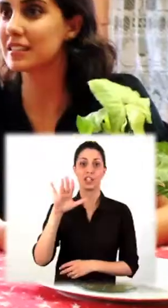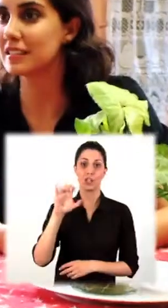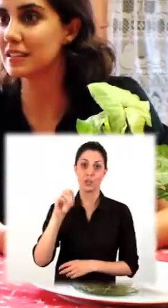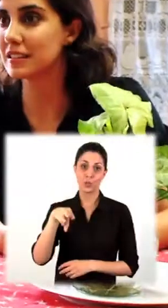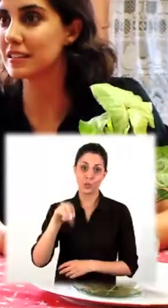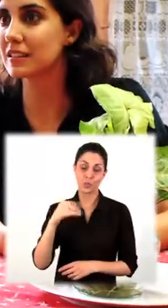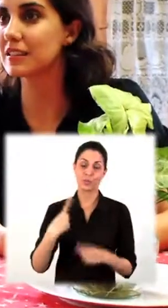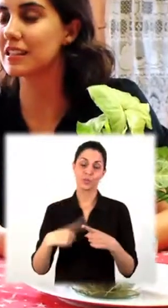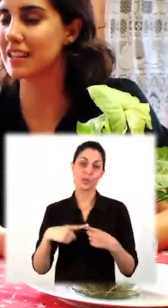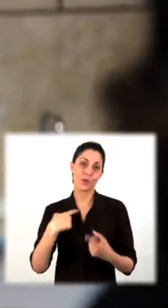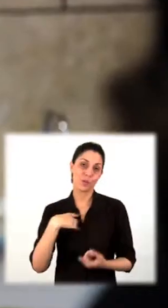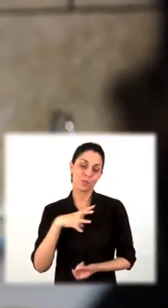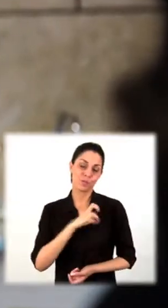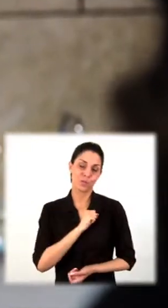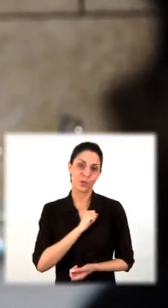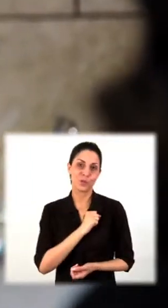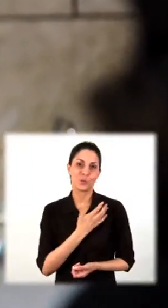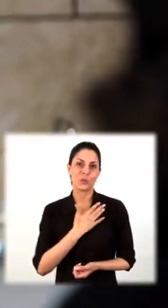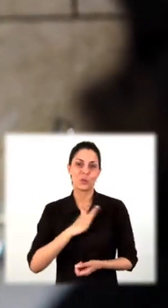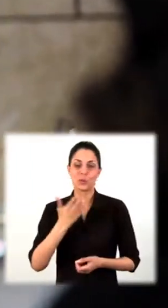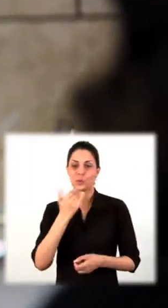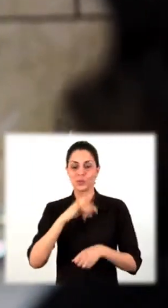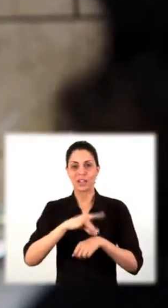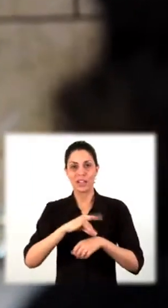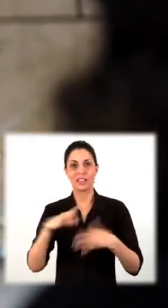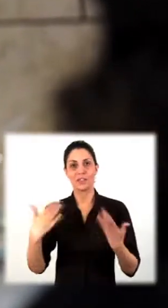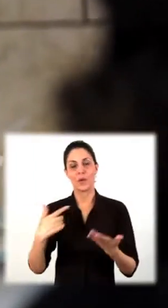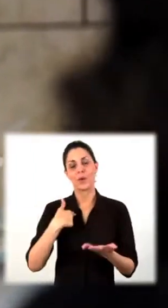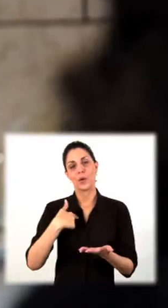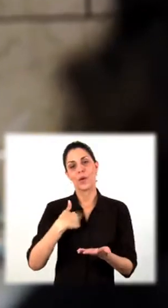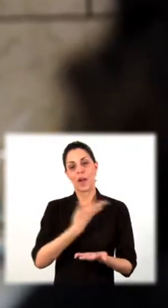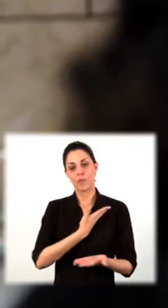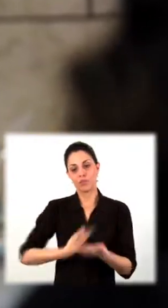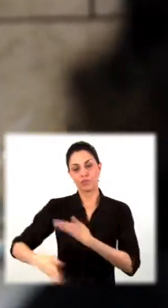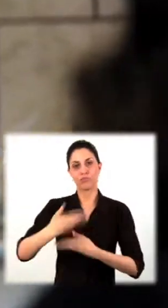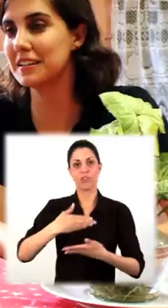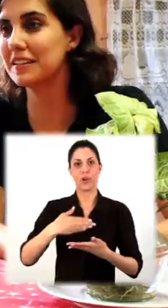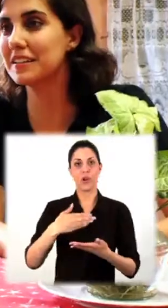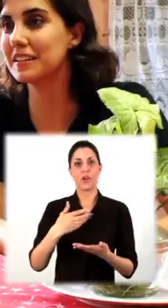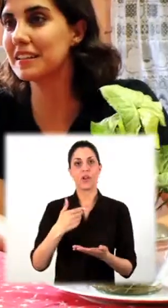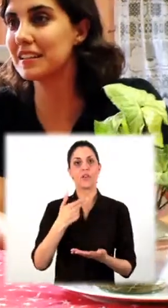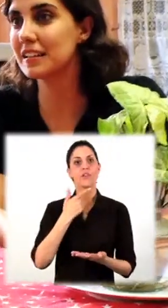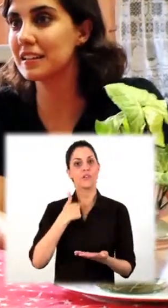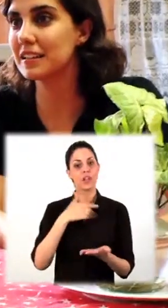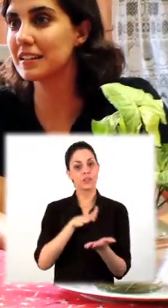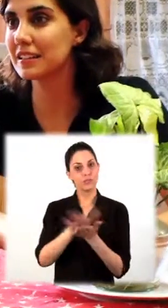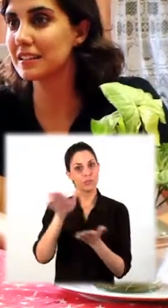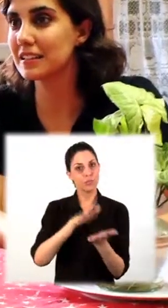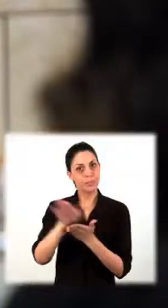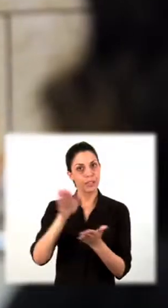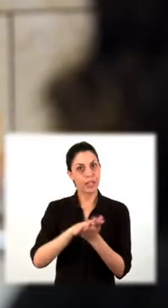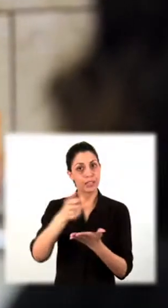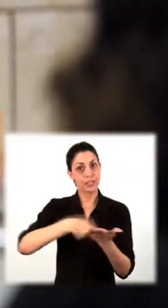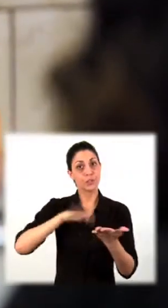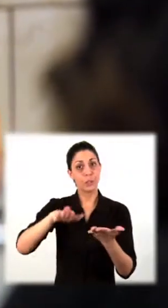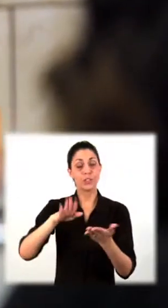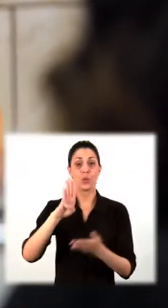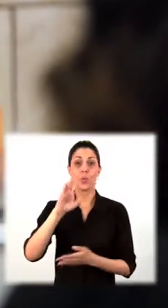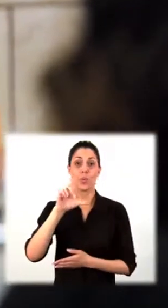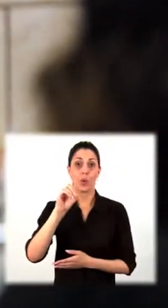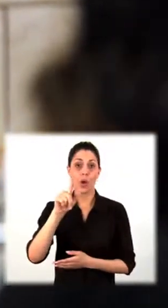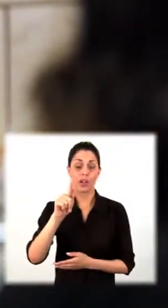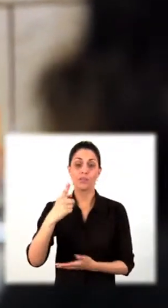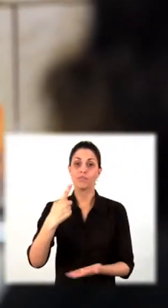vegetariana, mais para meus amigos, assim. Eu comecei, na verdade, a intenção era publicar textos. Só que o blog ele exige uma